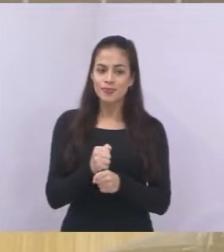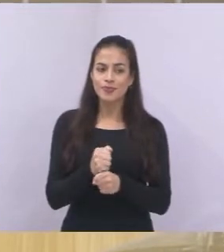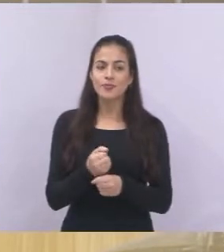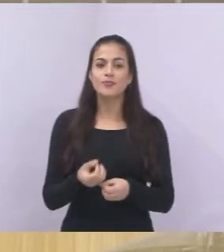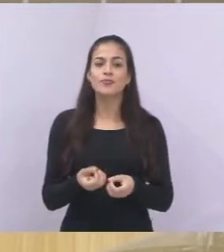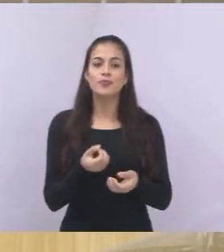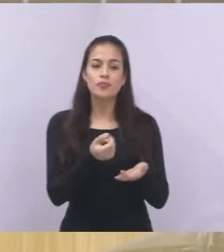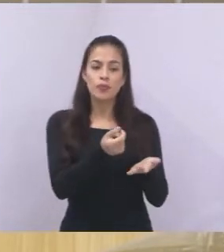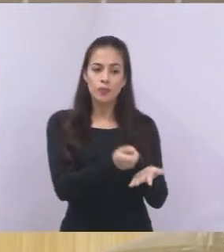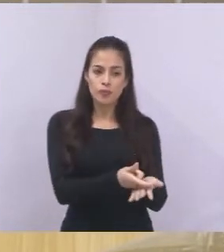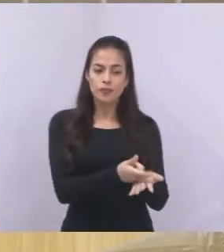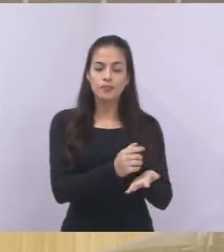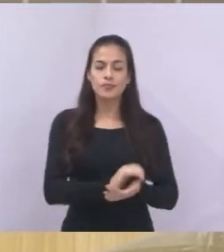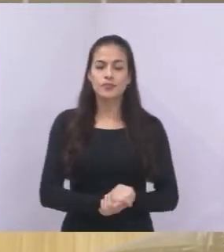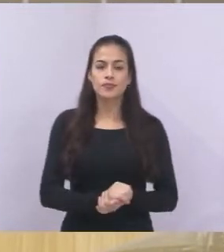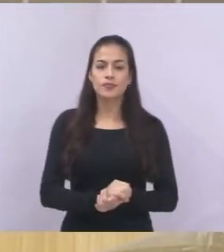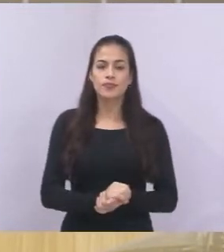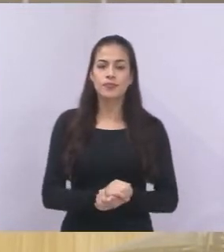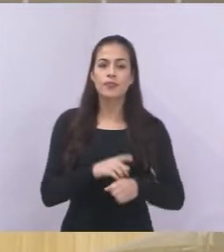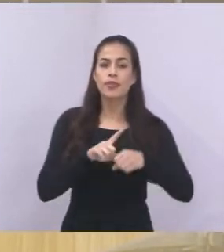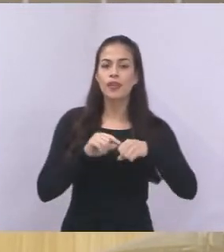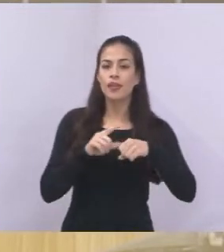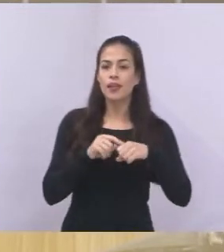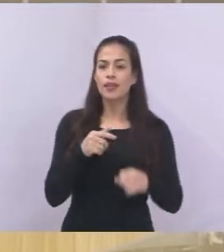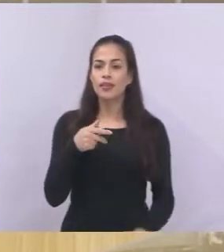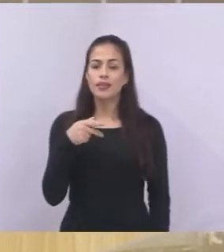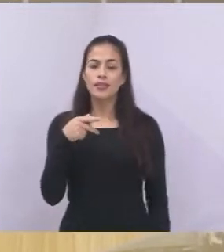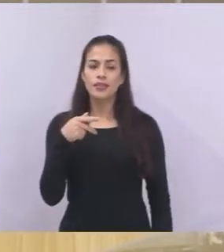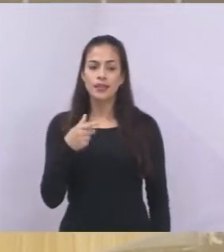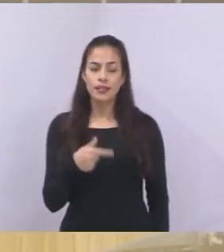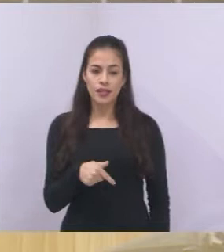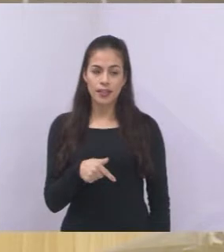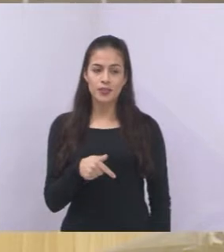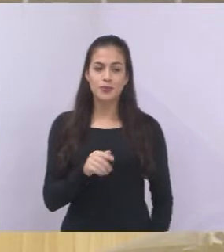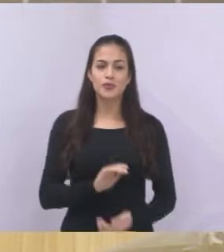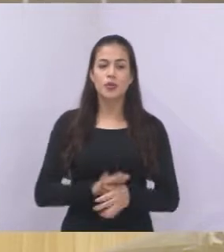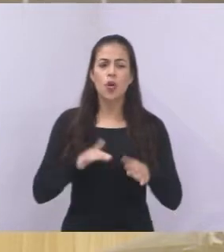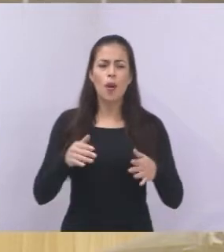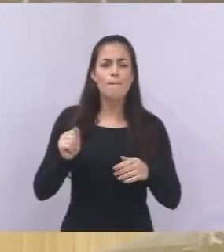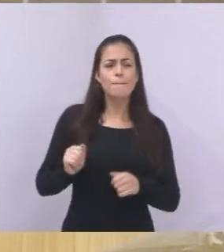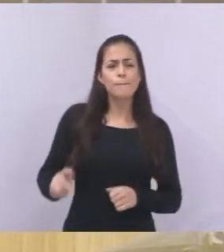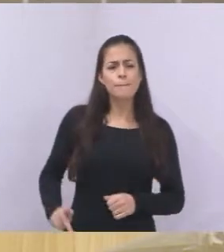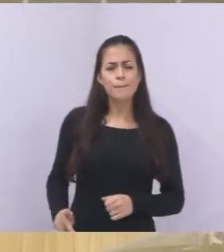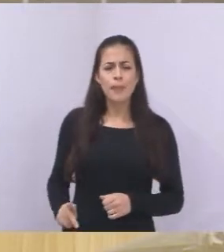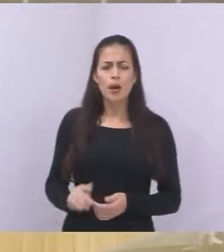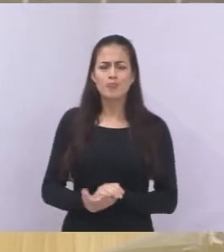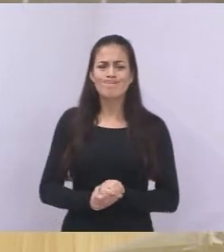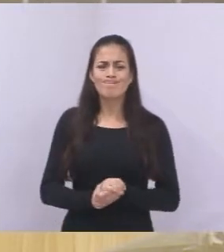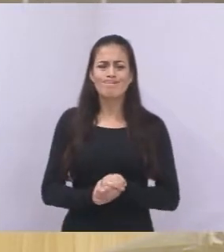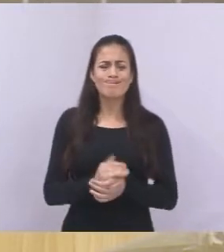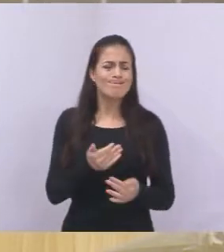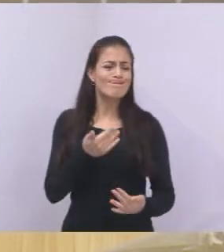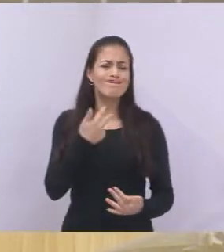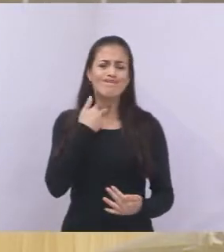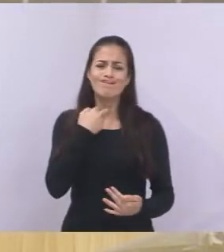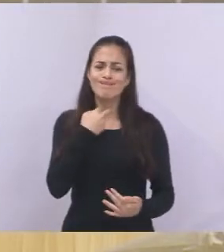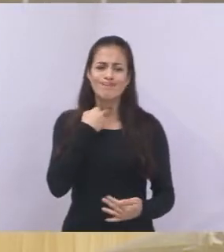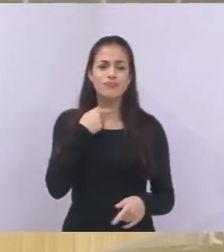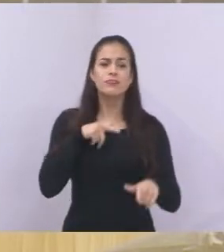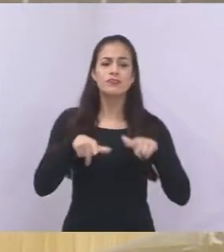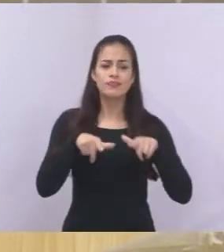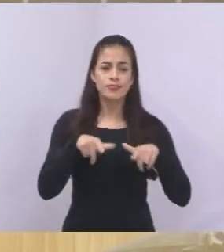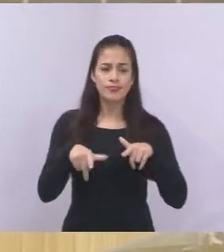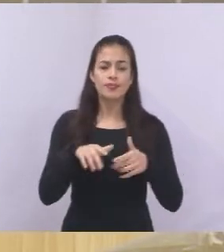7º. No caso de aposentadoria por incapacidade permanente previsto no artigo 8º, o valor dos